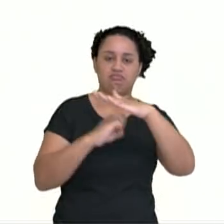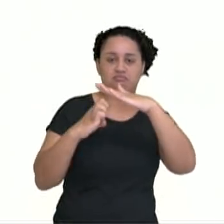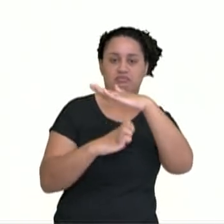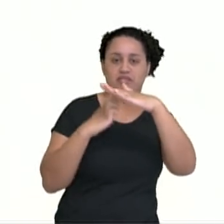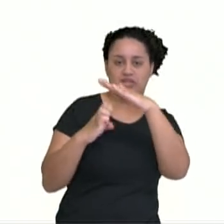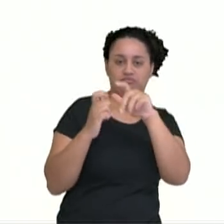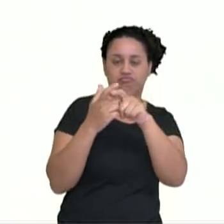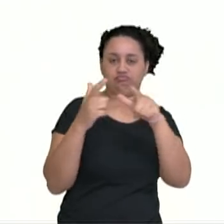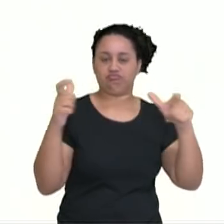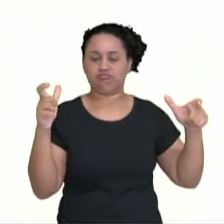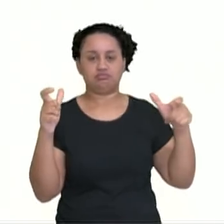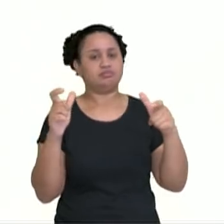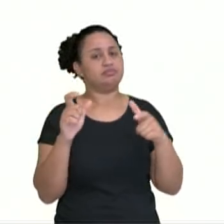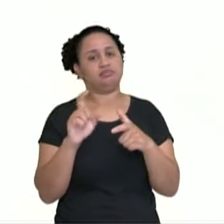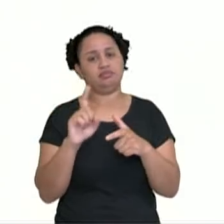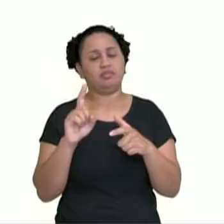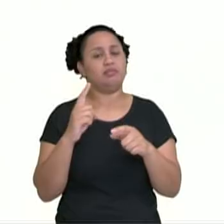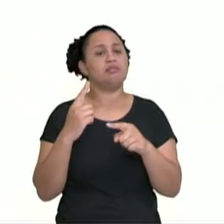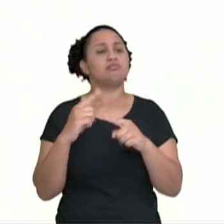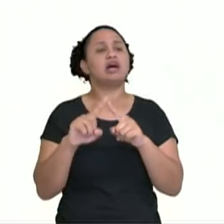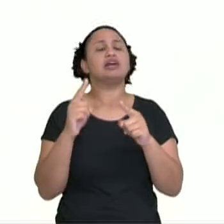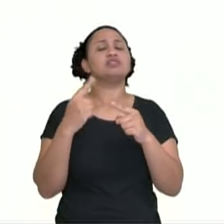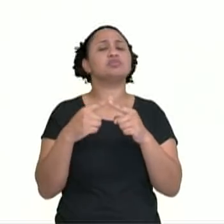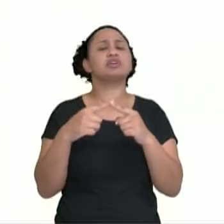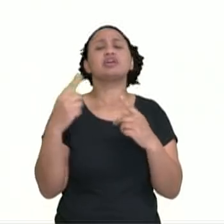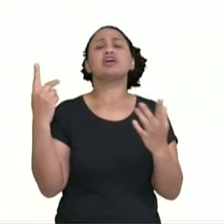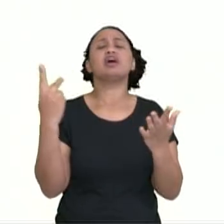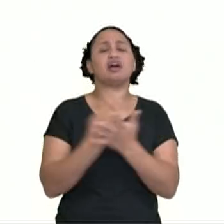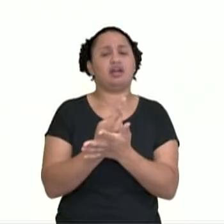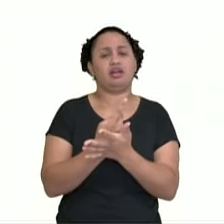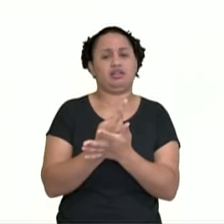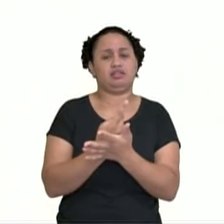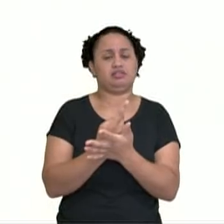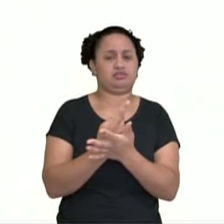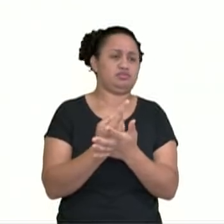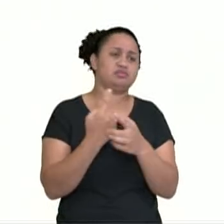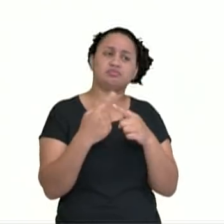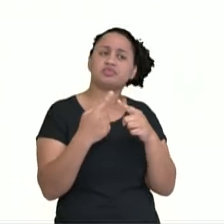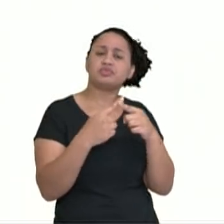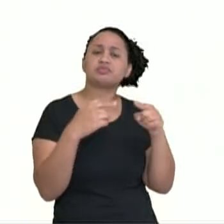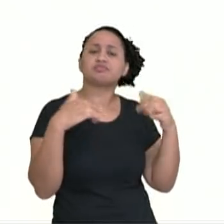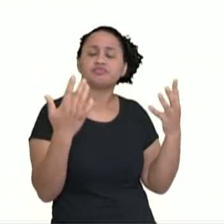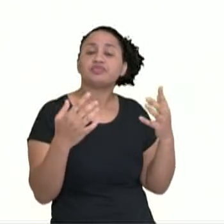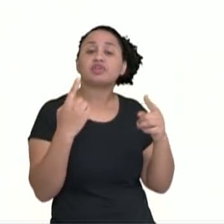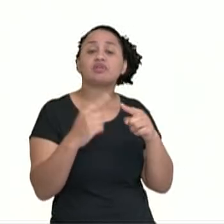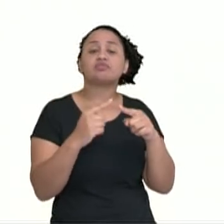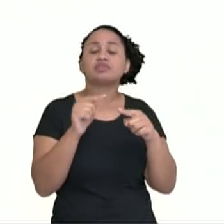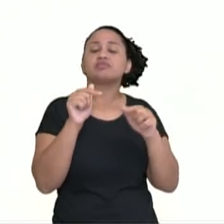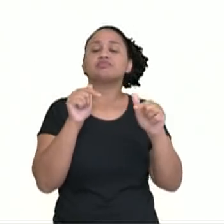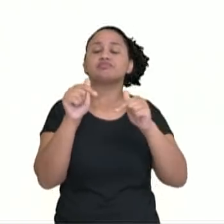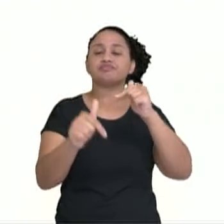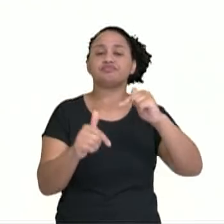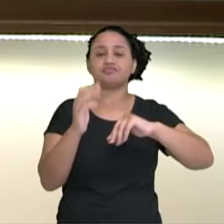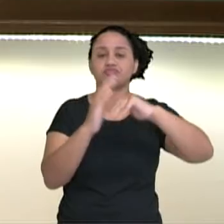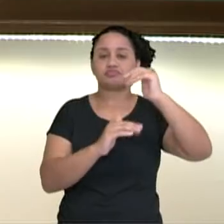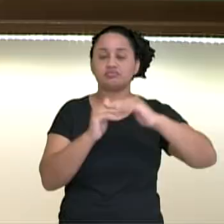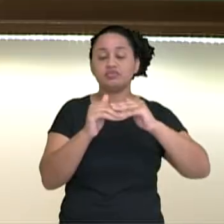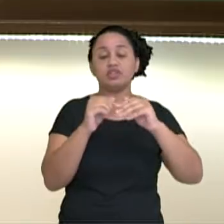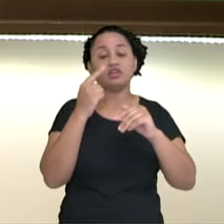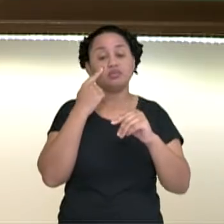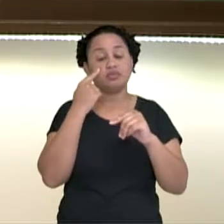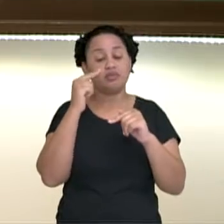em fábricas. Mas por que está incorreto? Né? Por que não faz parte? Porque a gente vai